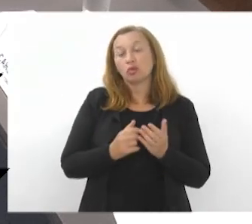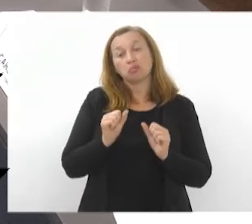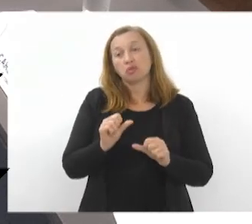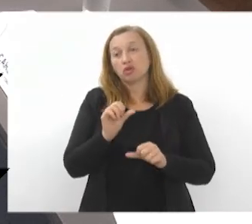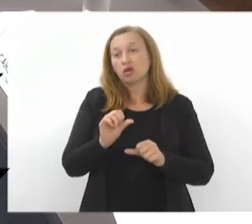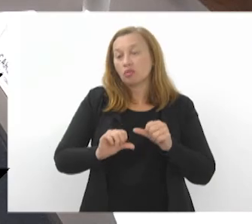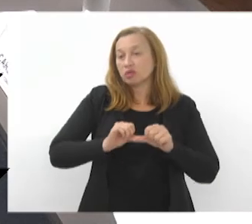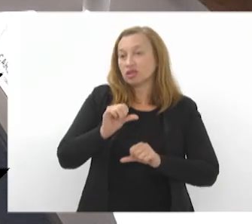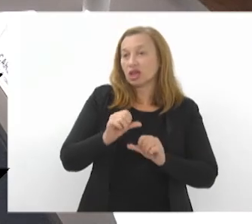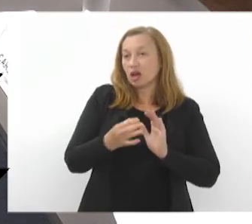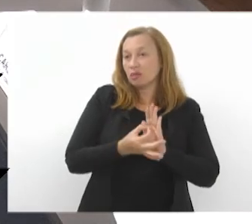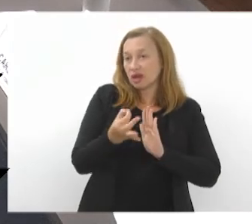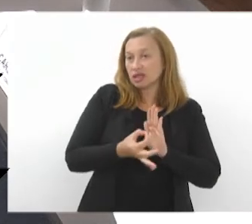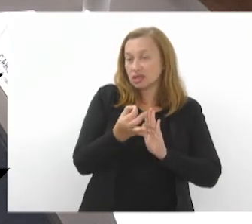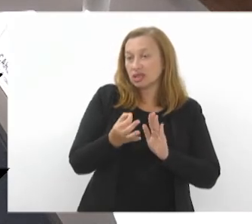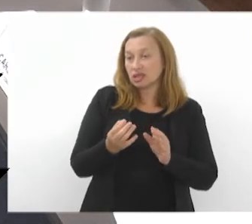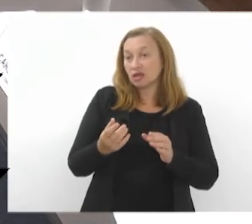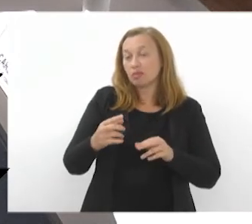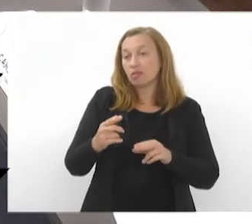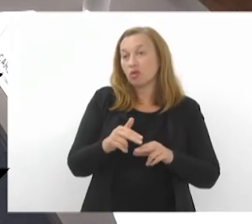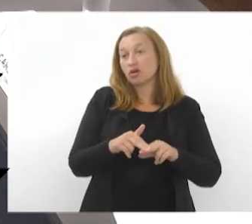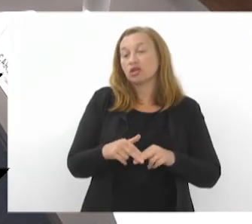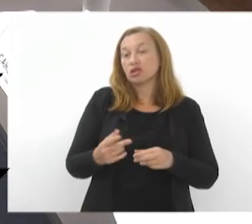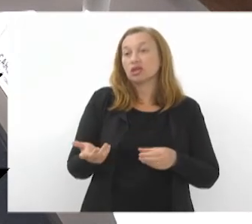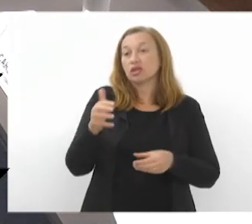parecer aleatoriamente e botar para votar de novo.